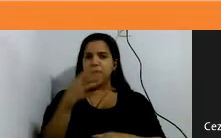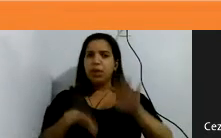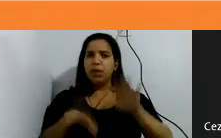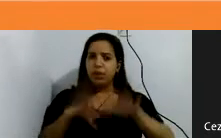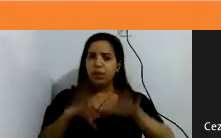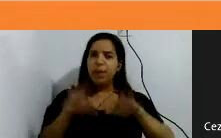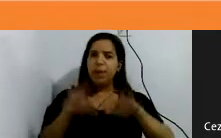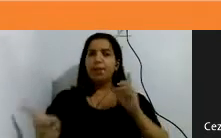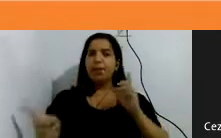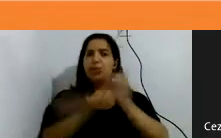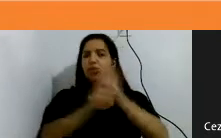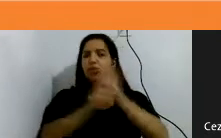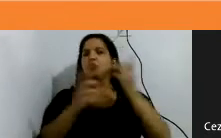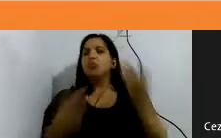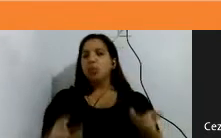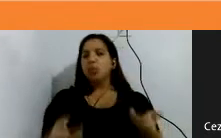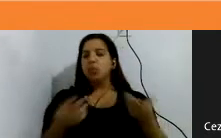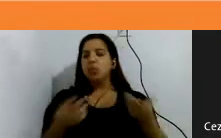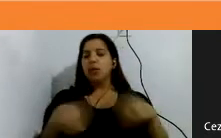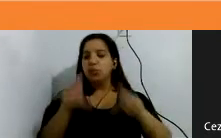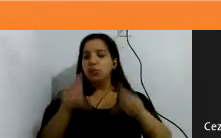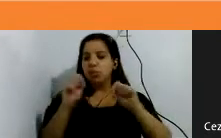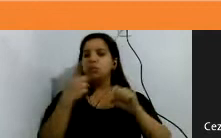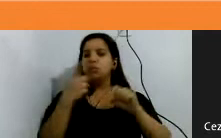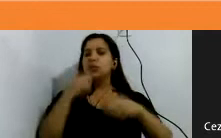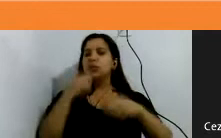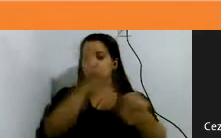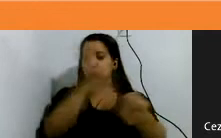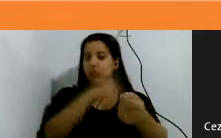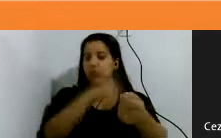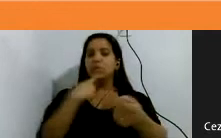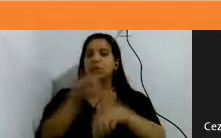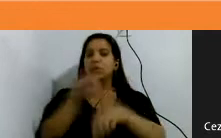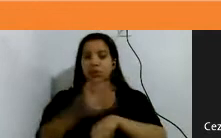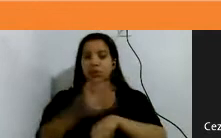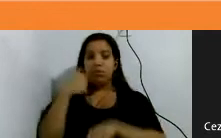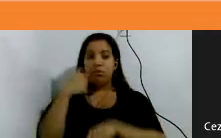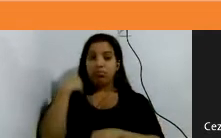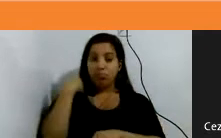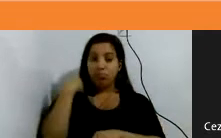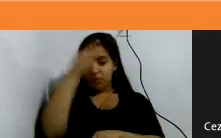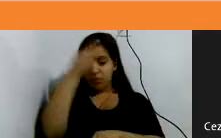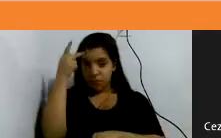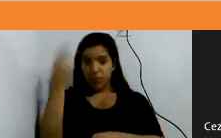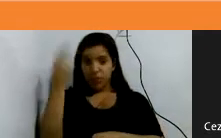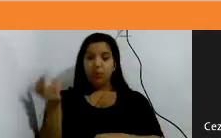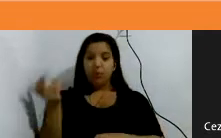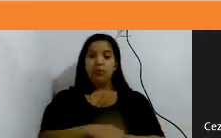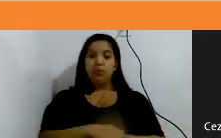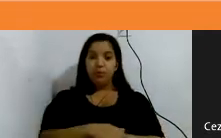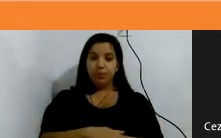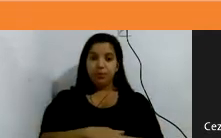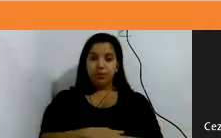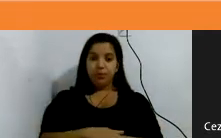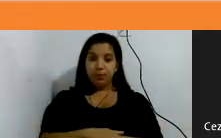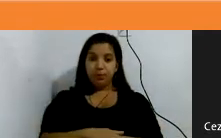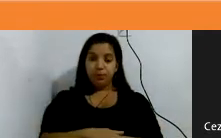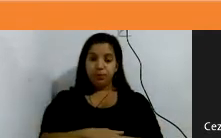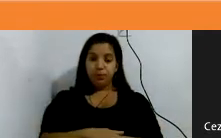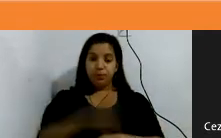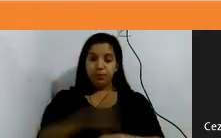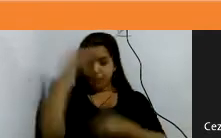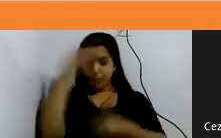que vão levar em consideração a transfusão de hemácias. Então, a idade do paciente, então, a gente sabe que indivíduos